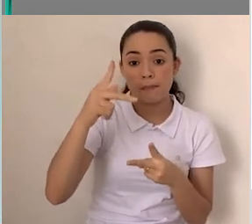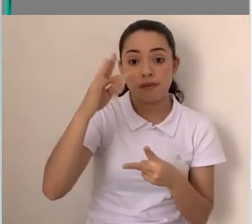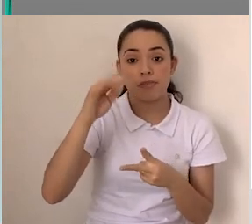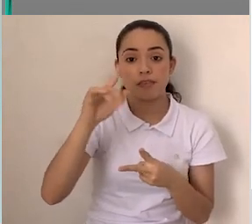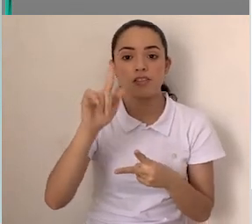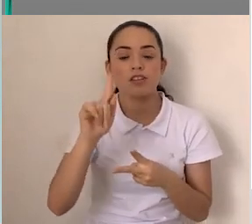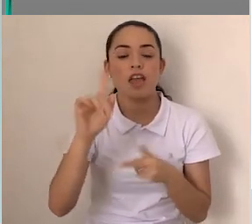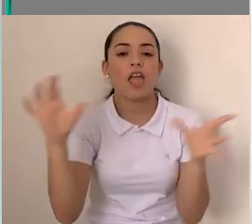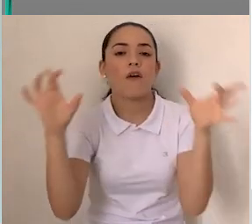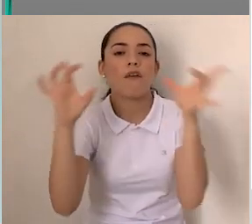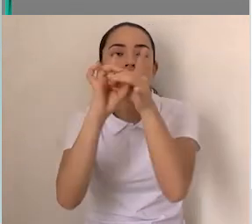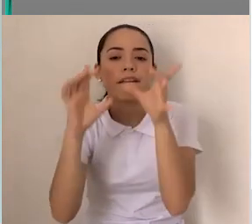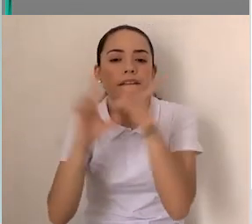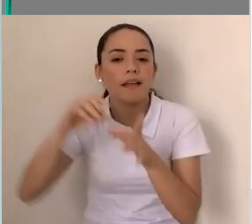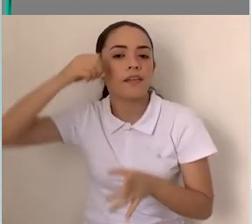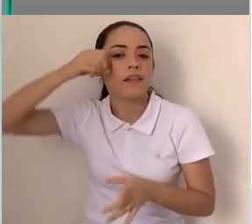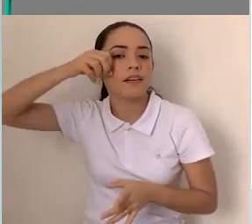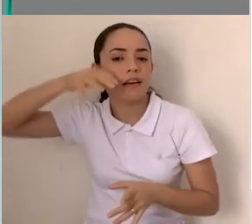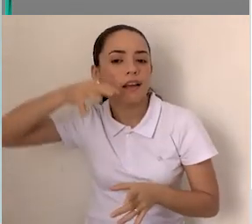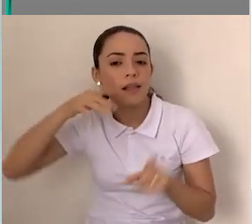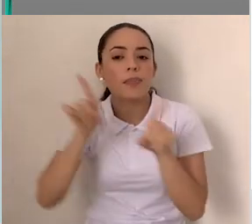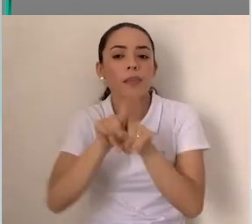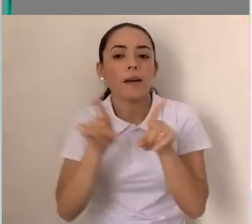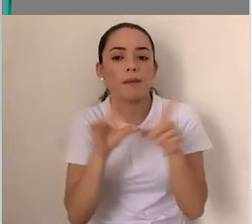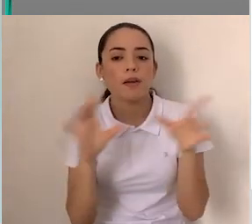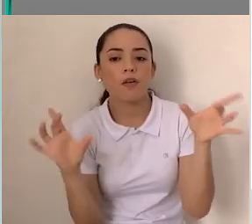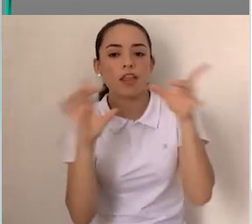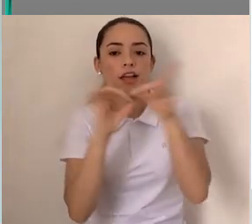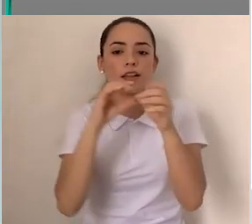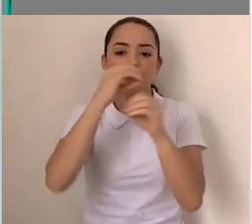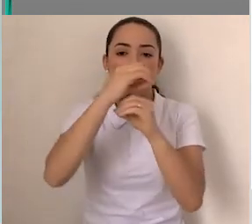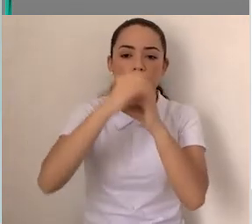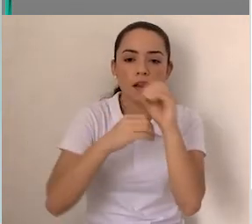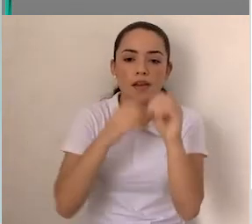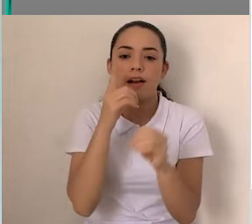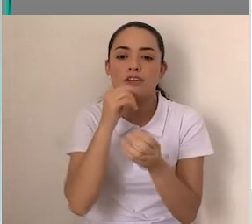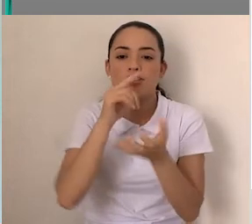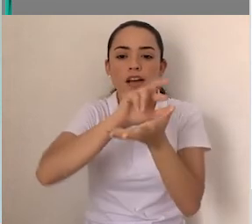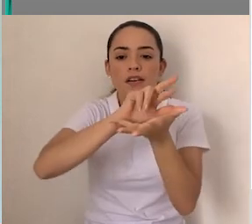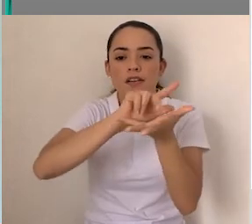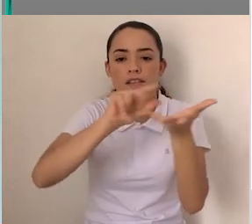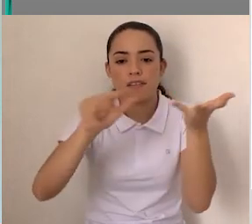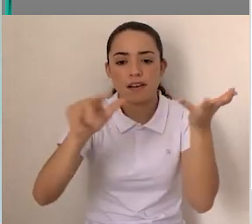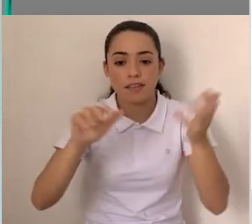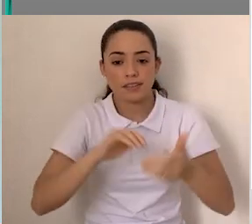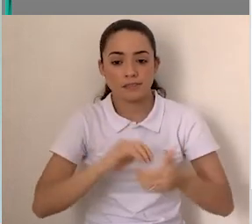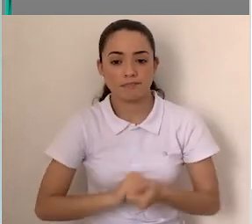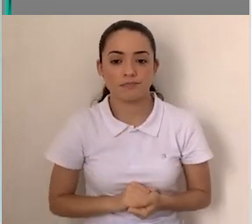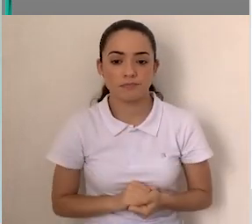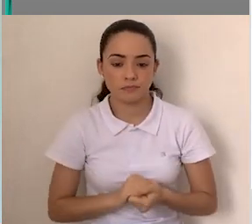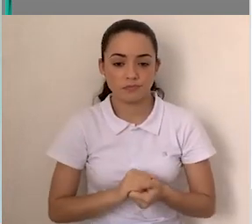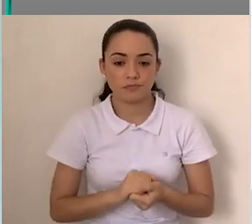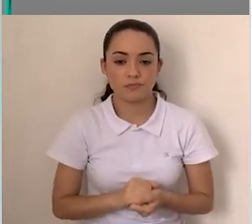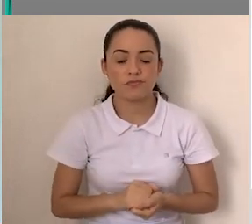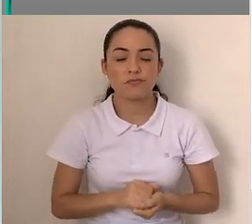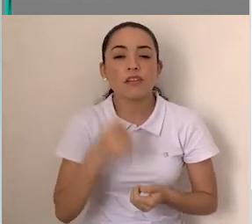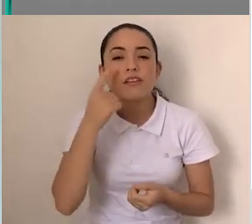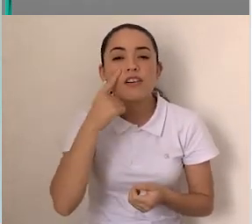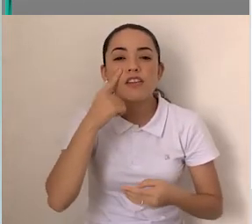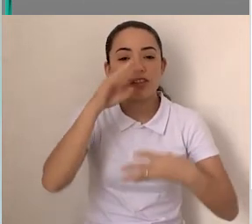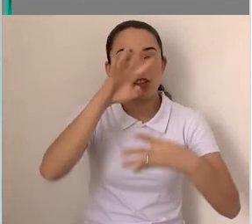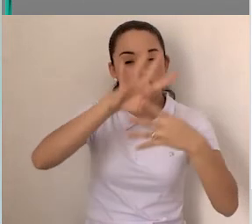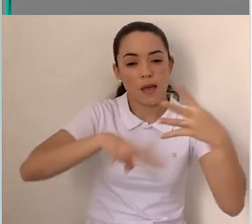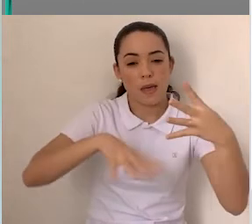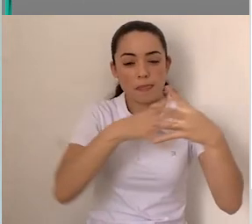de disacarídeos repetitivos. A unidade básica é formada por uma hexose ou ácido hexurônico ligado a